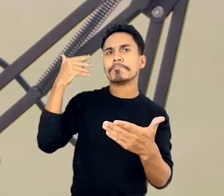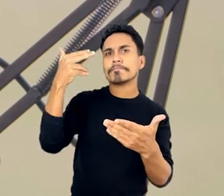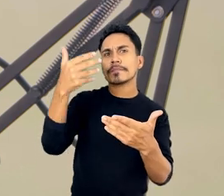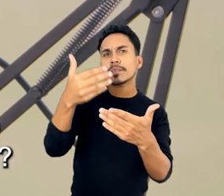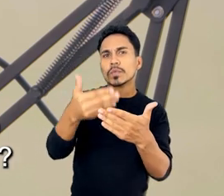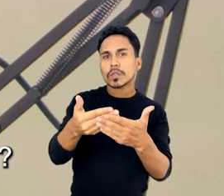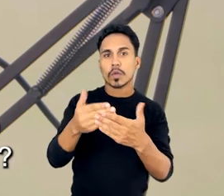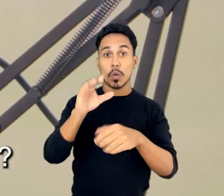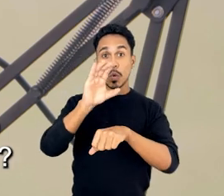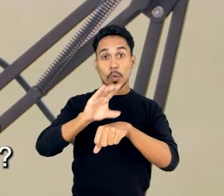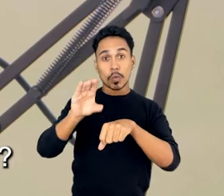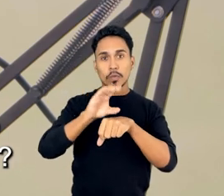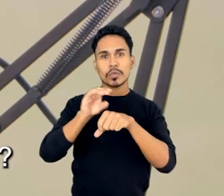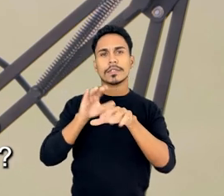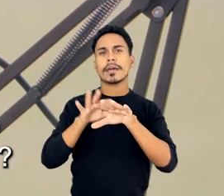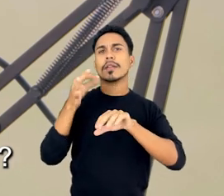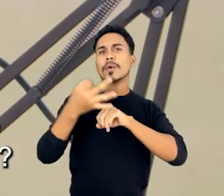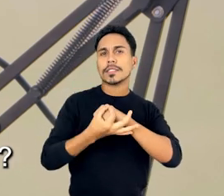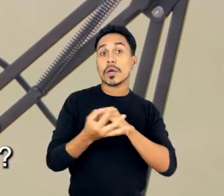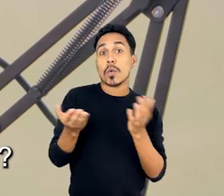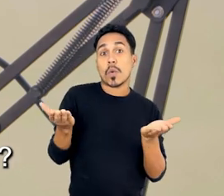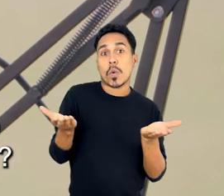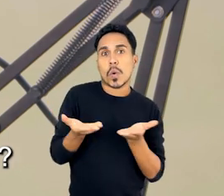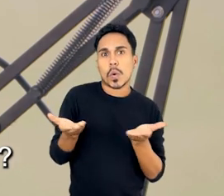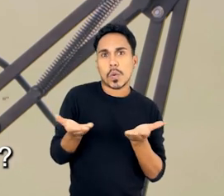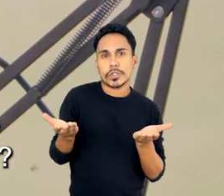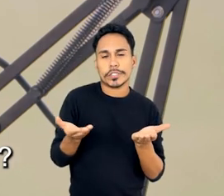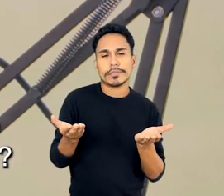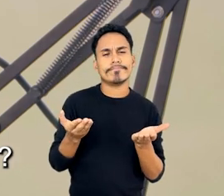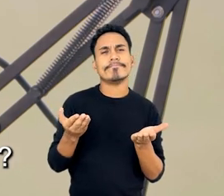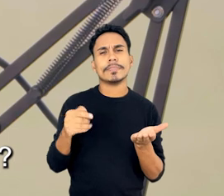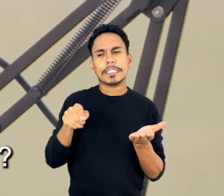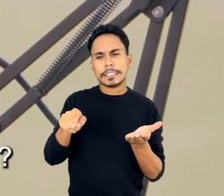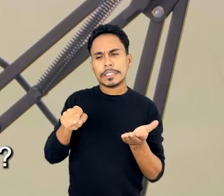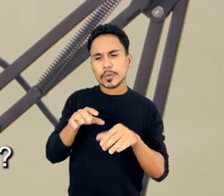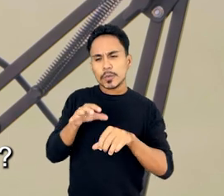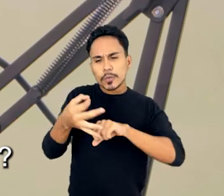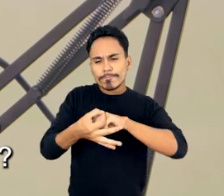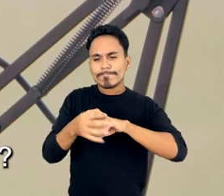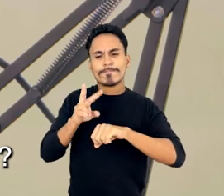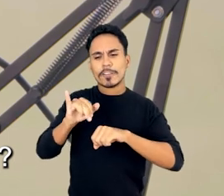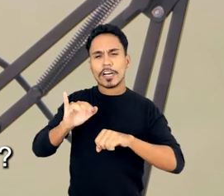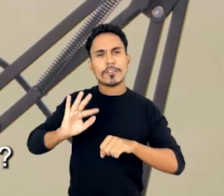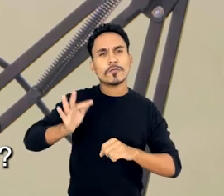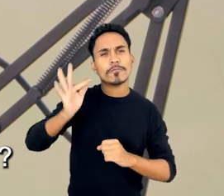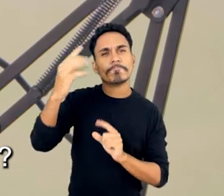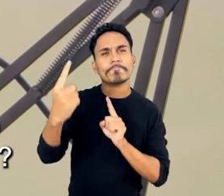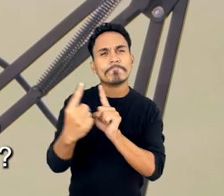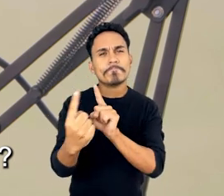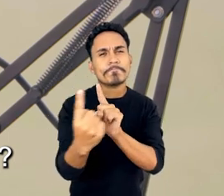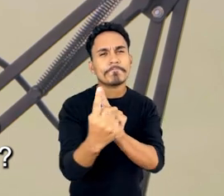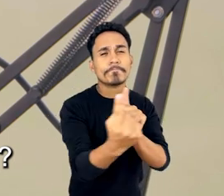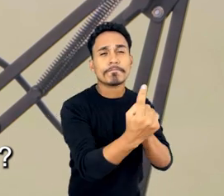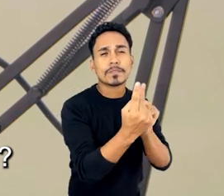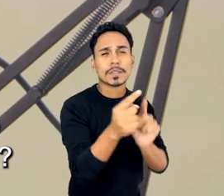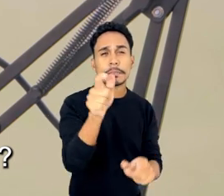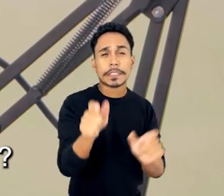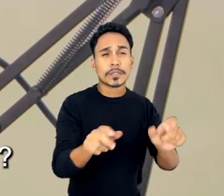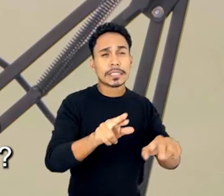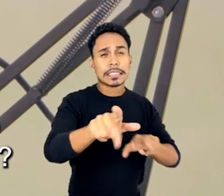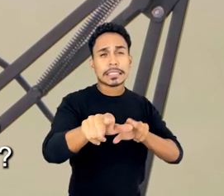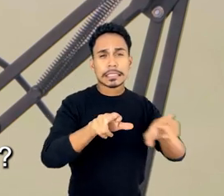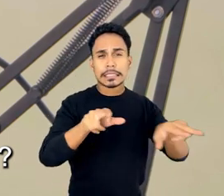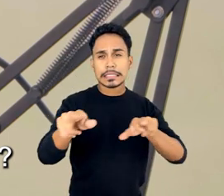curso de graduação que vão compreender essas realidades distintas e e e e são po potencializadores capazes